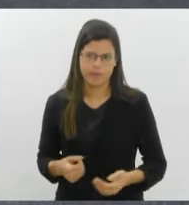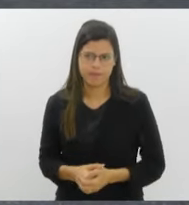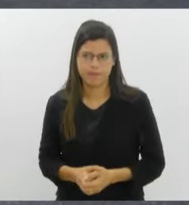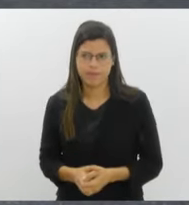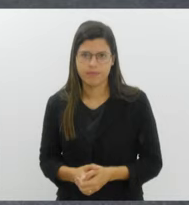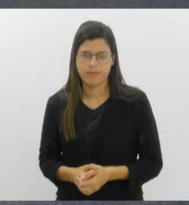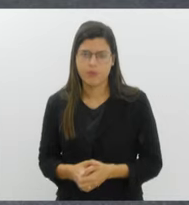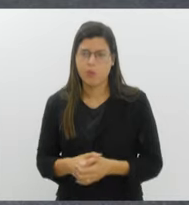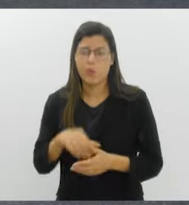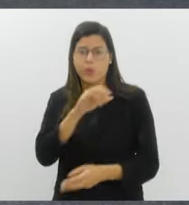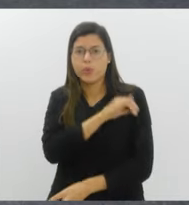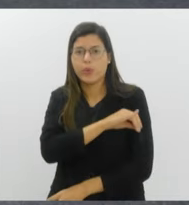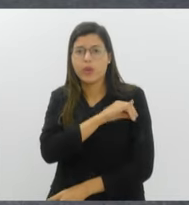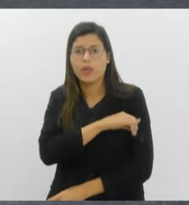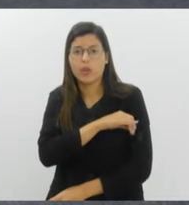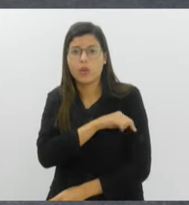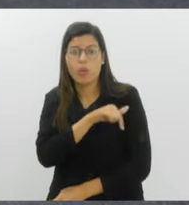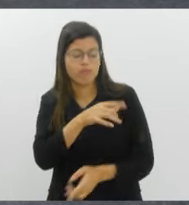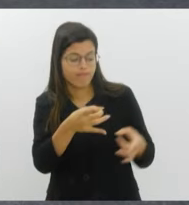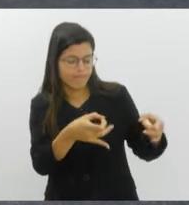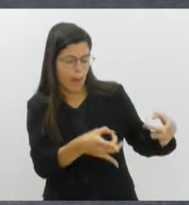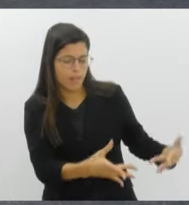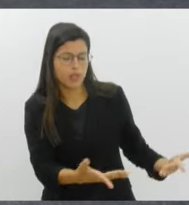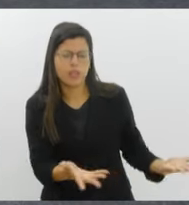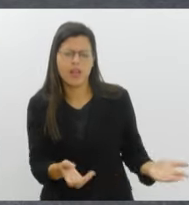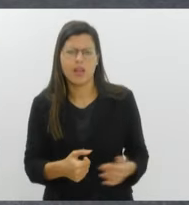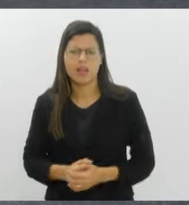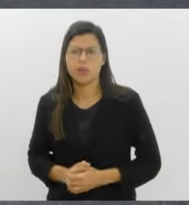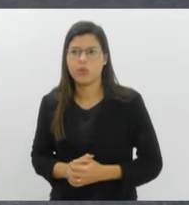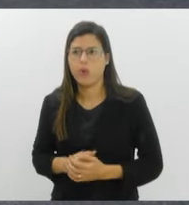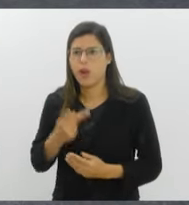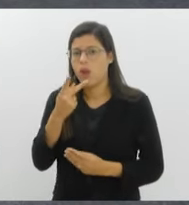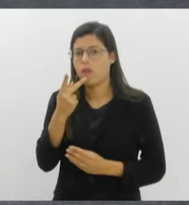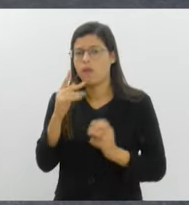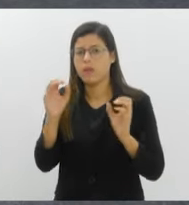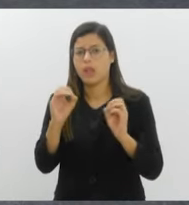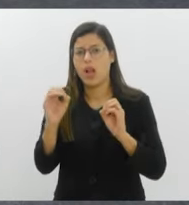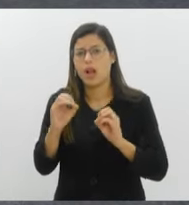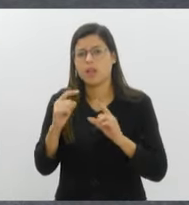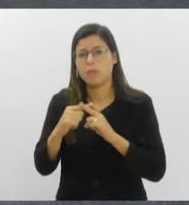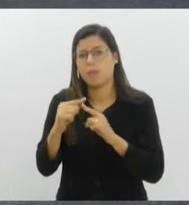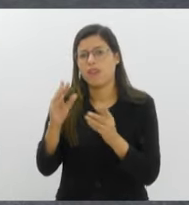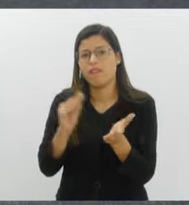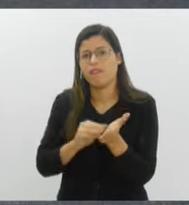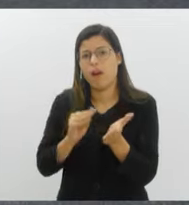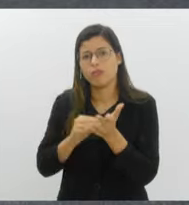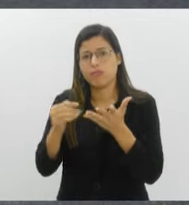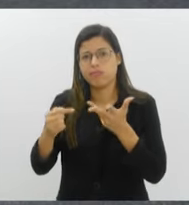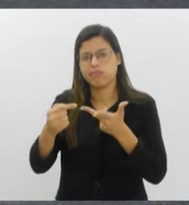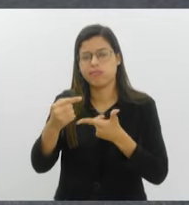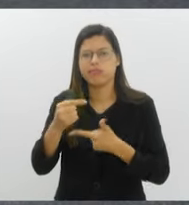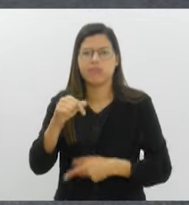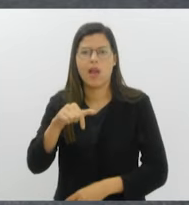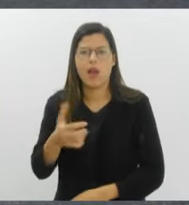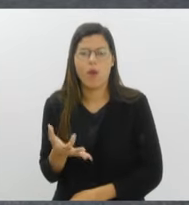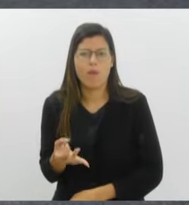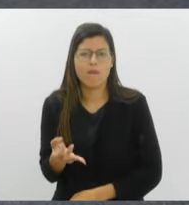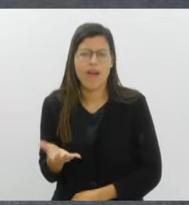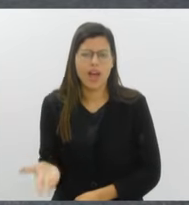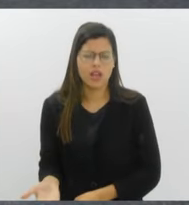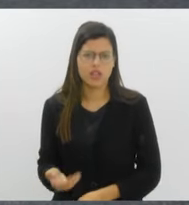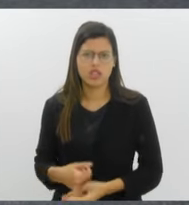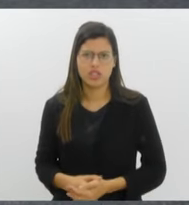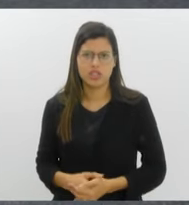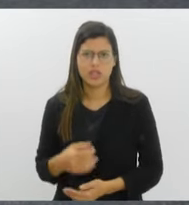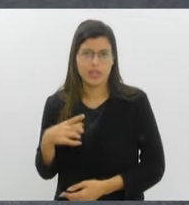está largado às traças. Então, ele não falou nada, porque não tem o que falar, é frouxo, covarde e teme o